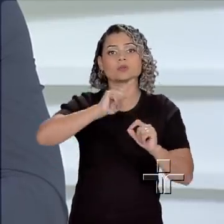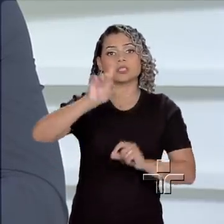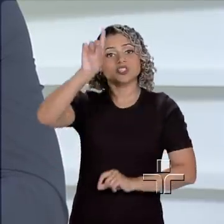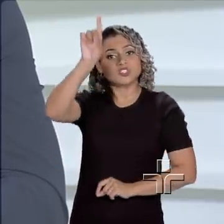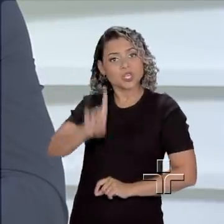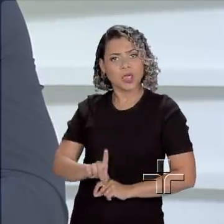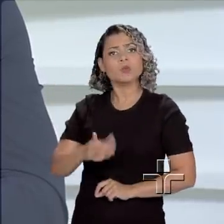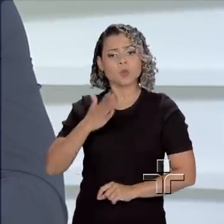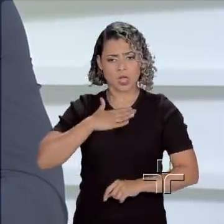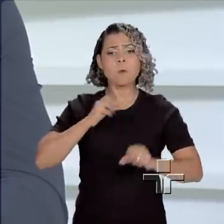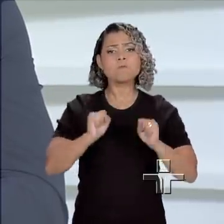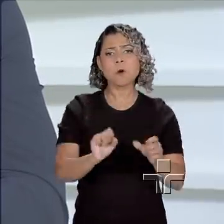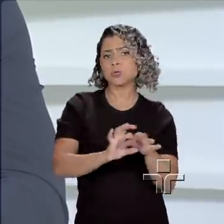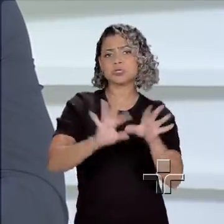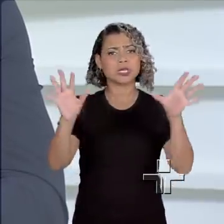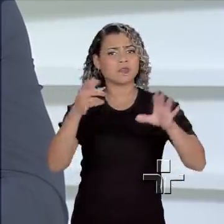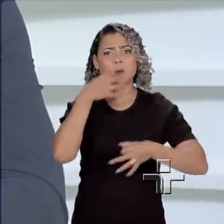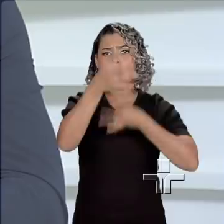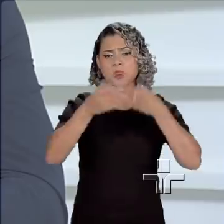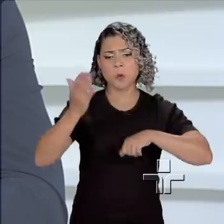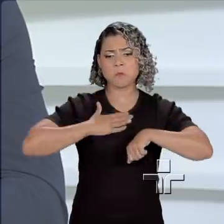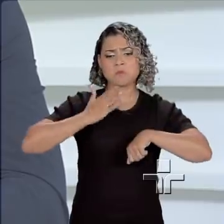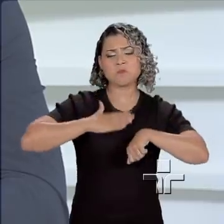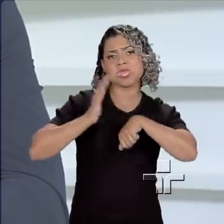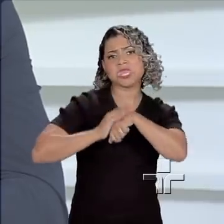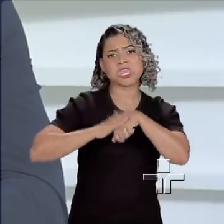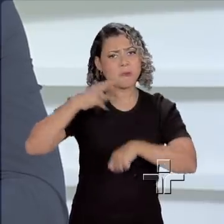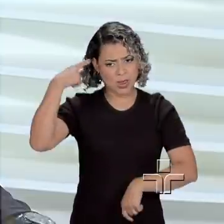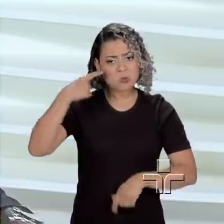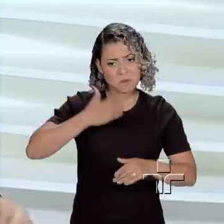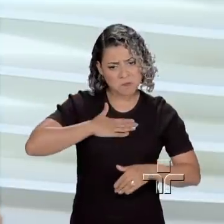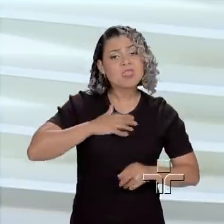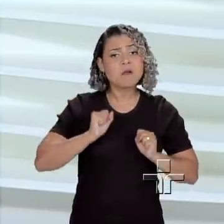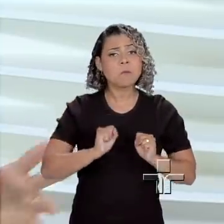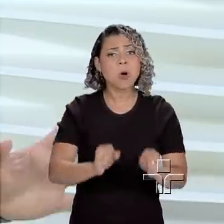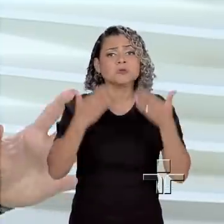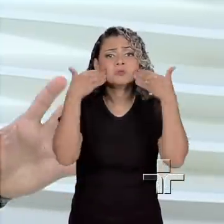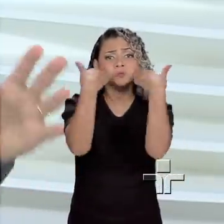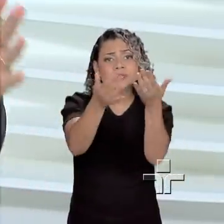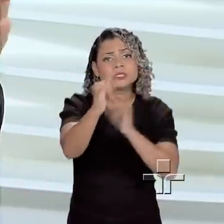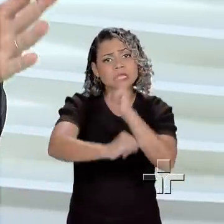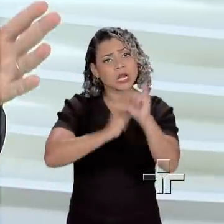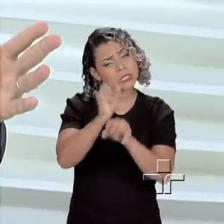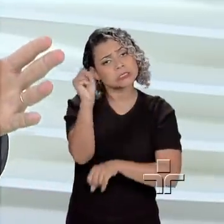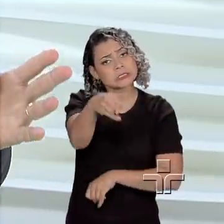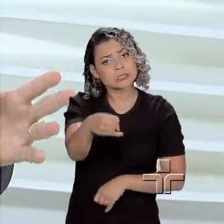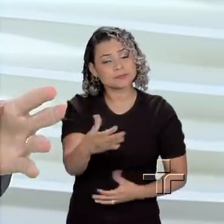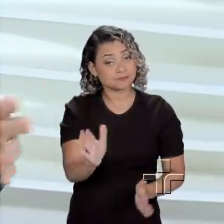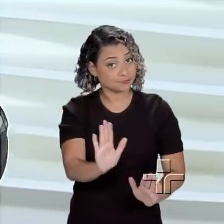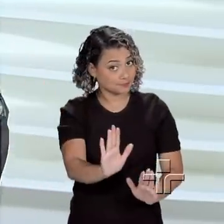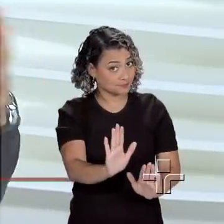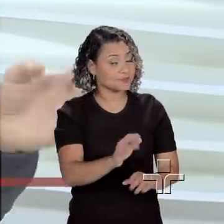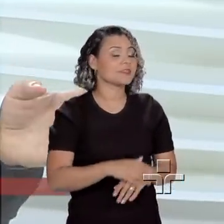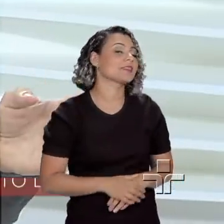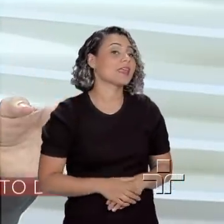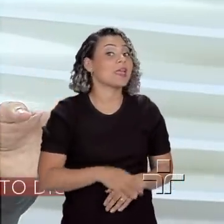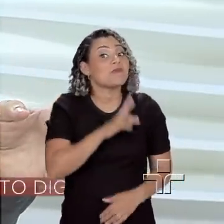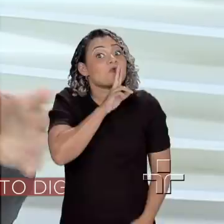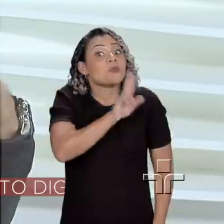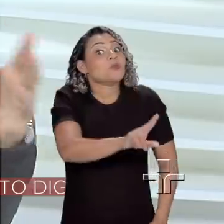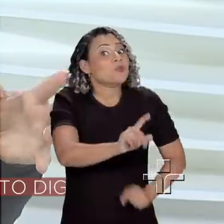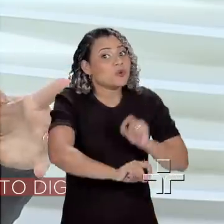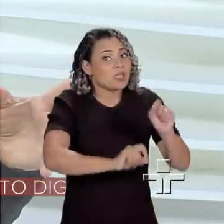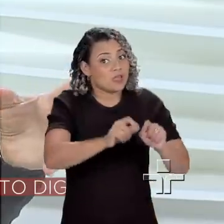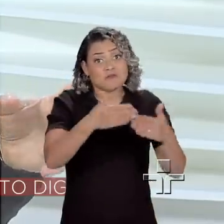minhas loucuras a hora que eu quiser e no momento que eu bem entender. Eu acho que esse problema, para começar, ele está resolvido. Você pode expor sua